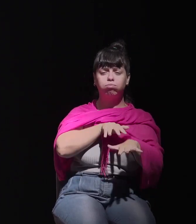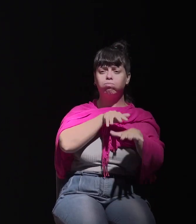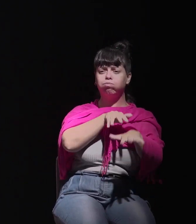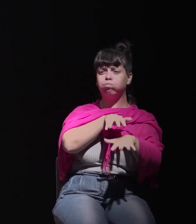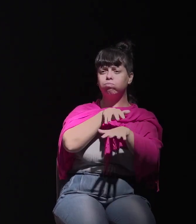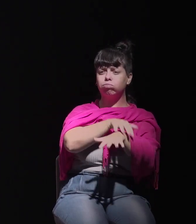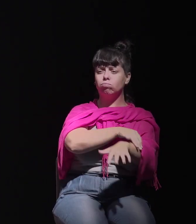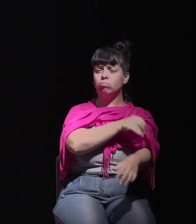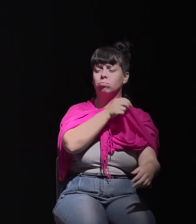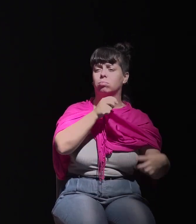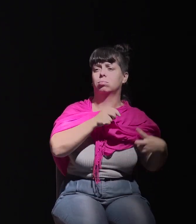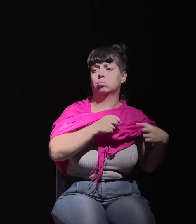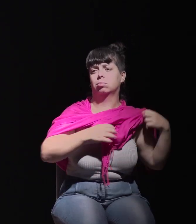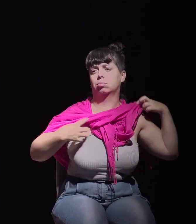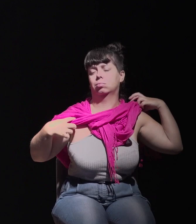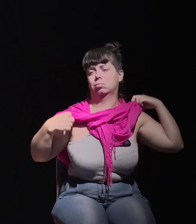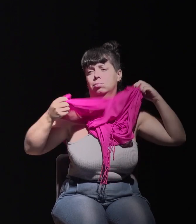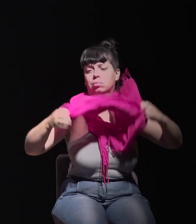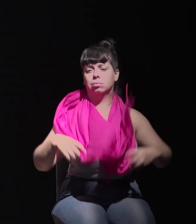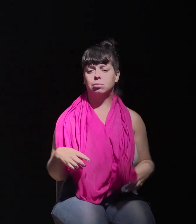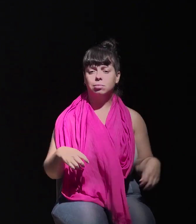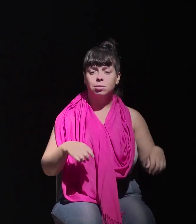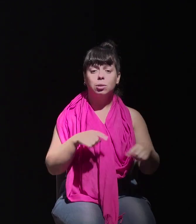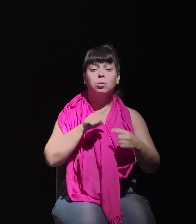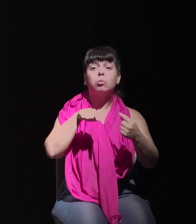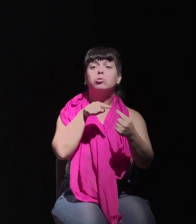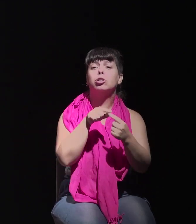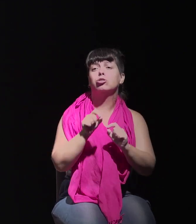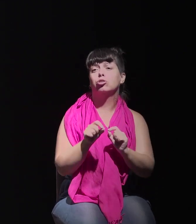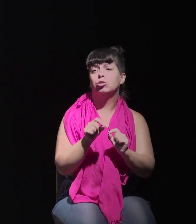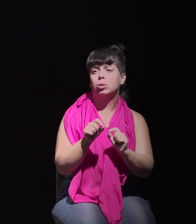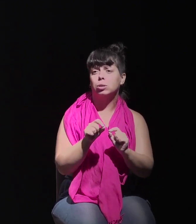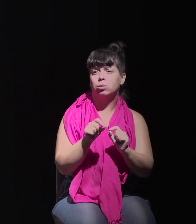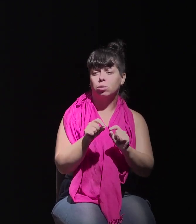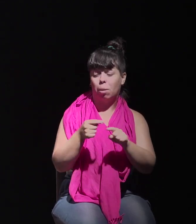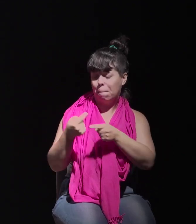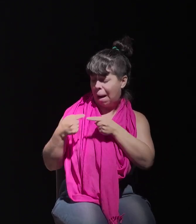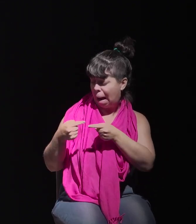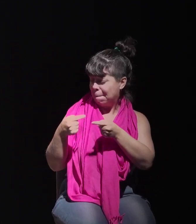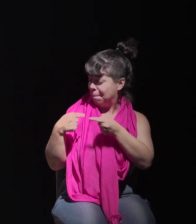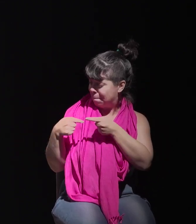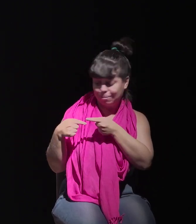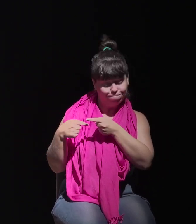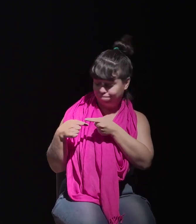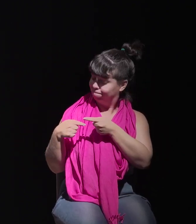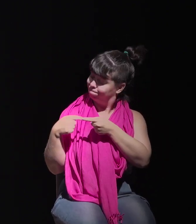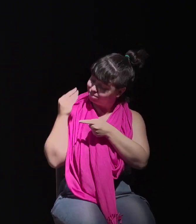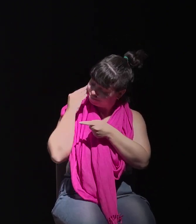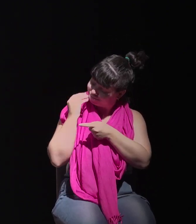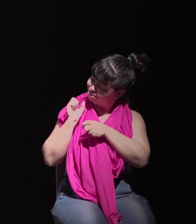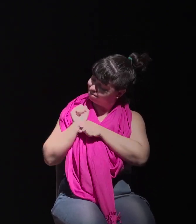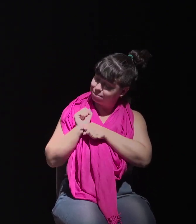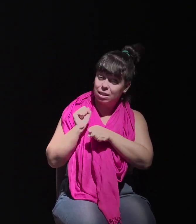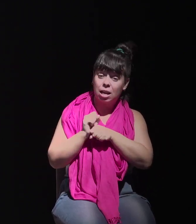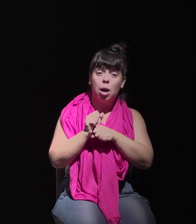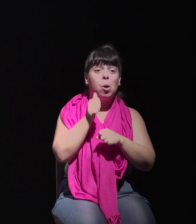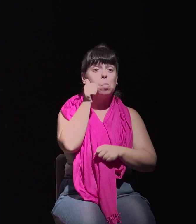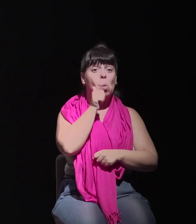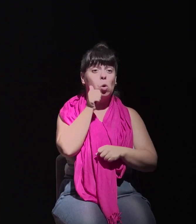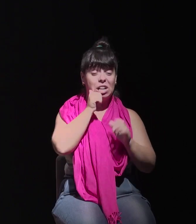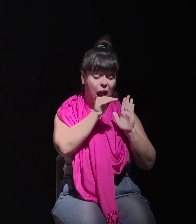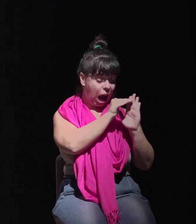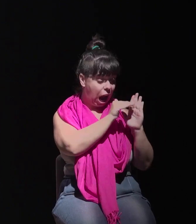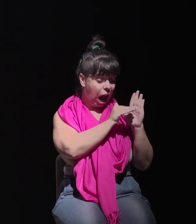objetivo de barrar esses retrocessos. Né? A agenda de reivindicação das mulheres é muito plural.